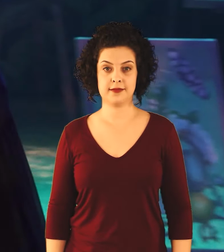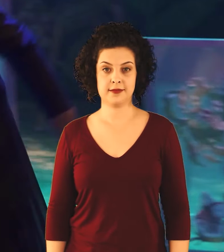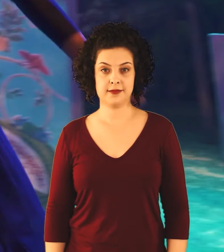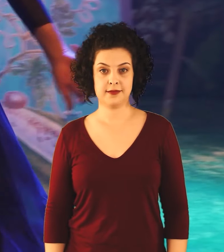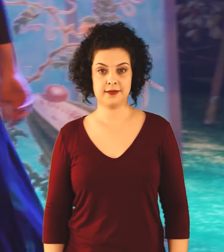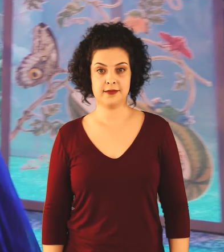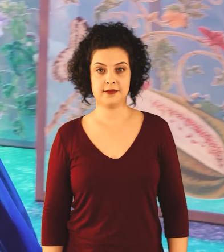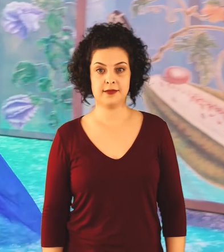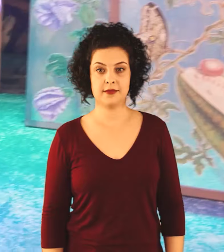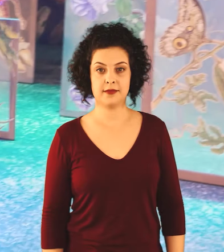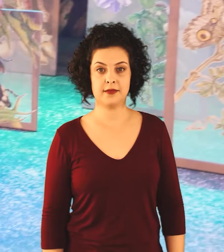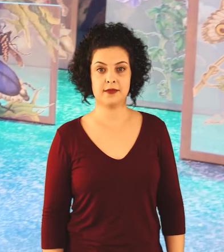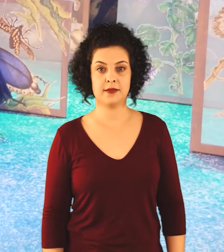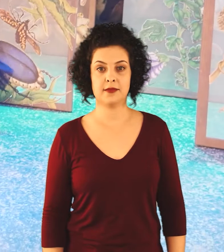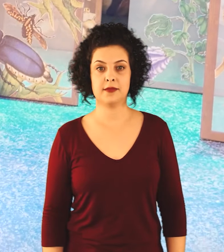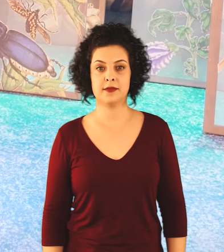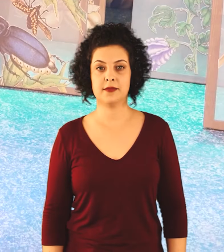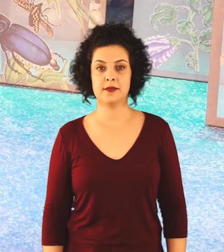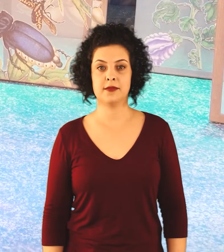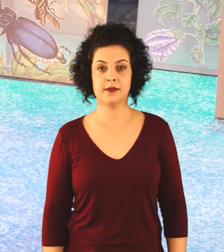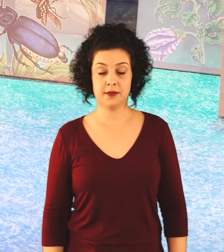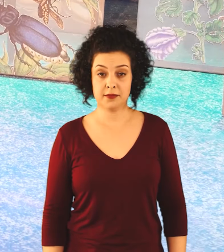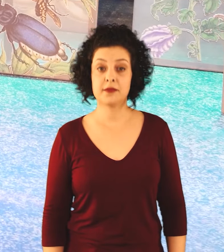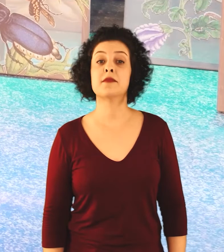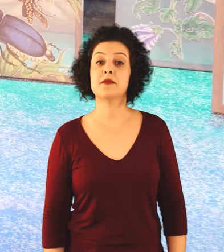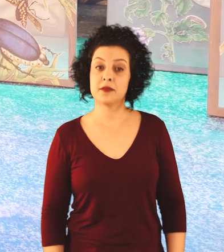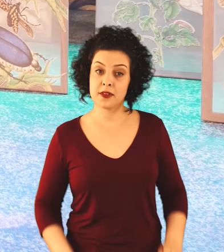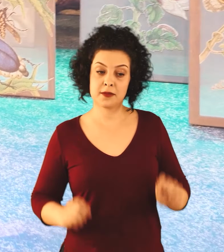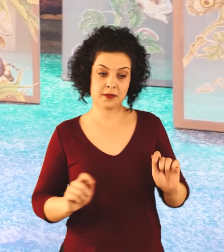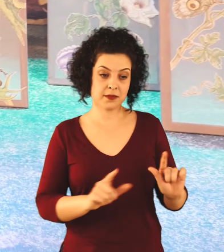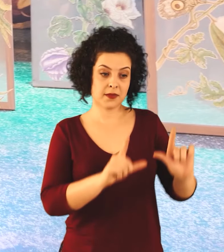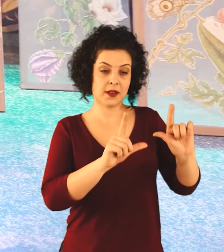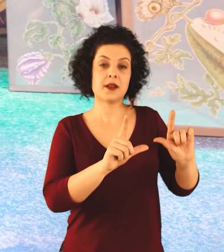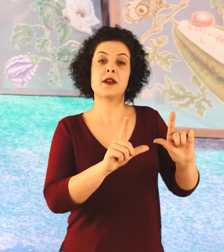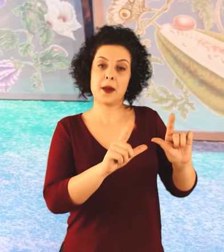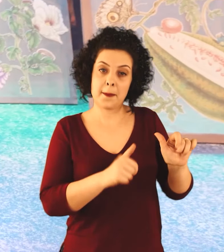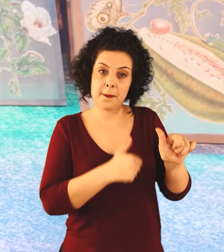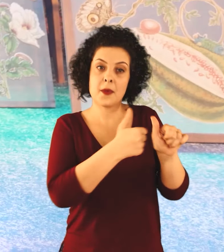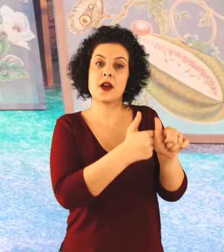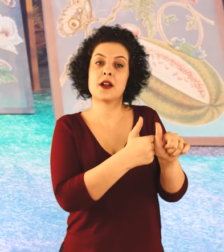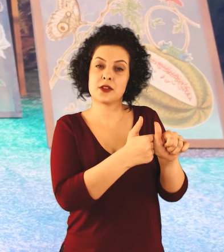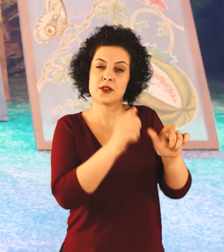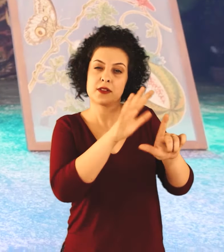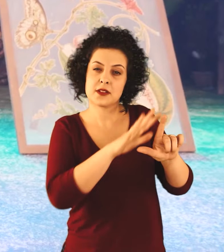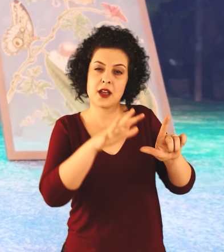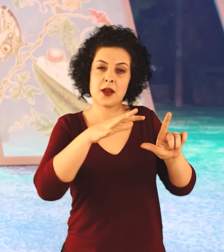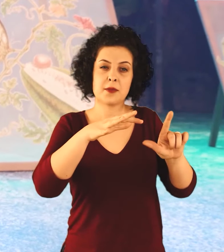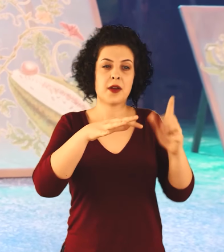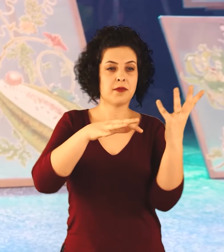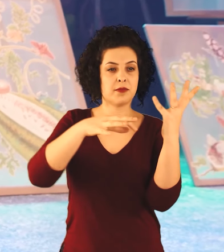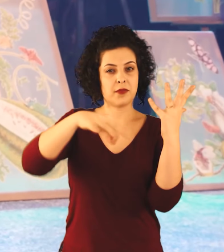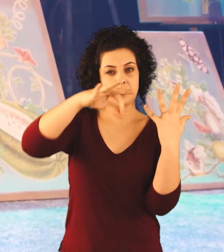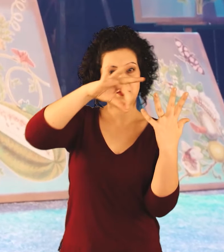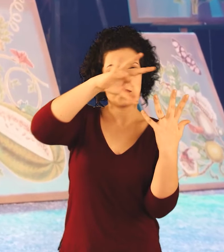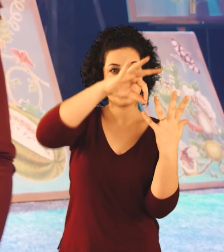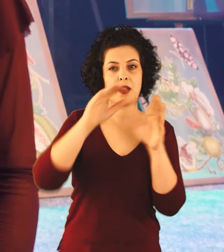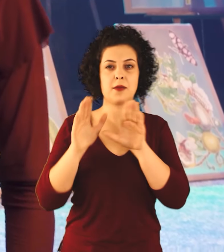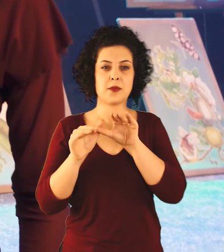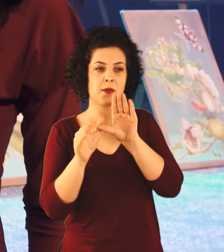As três se aproximam dos quadros. Perto da flor tem sempre uma lagarta. E voando ao redor dela, uma